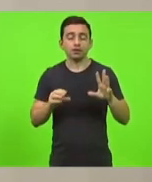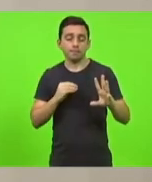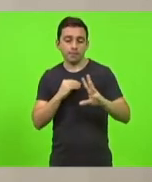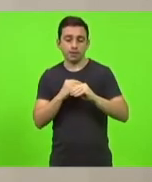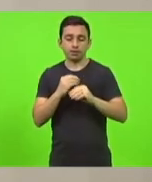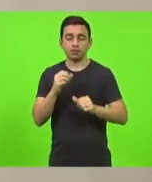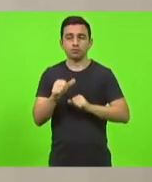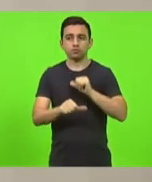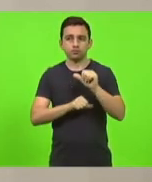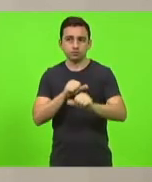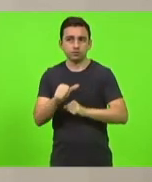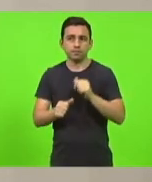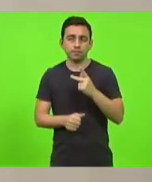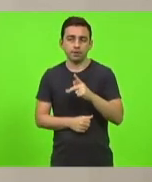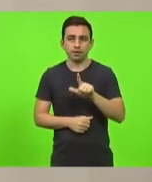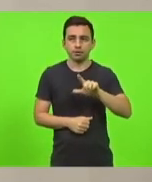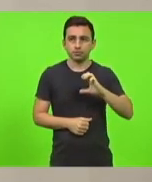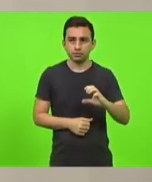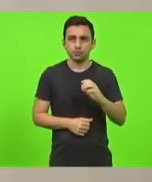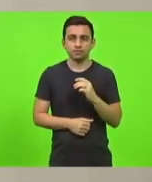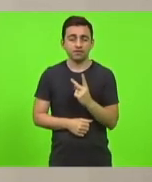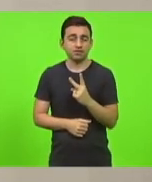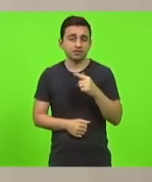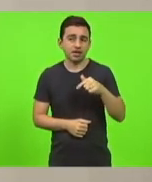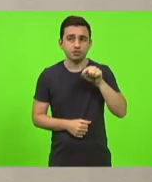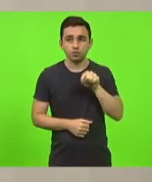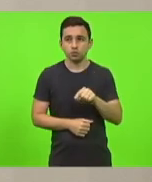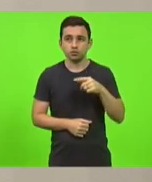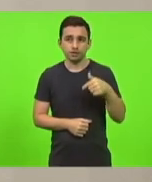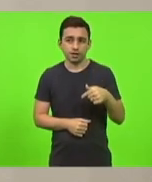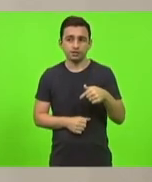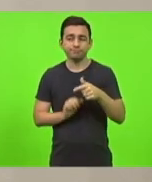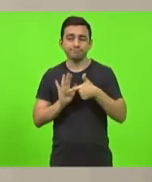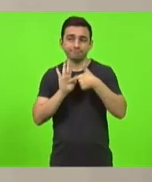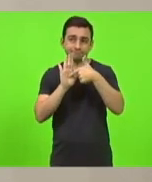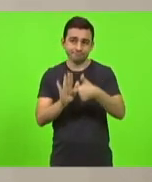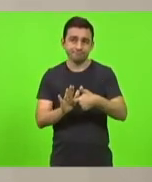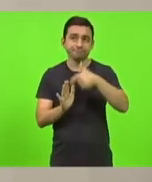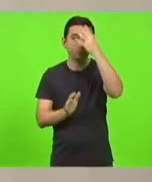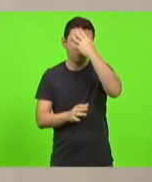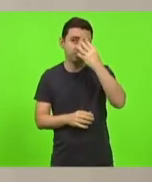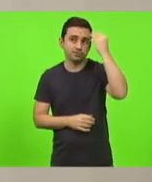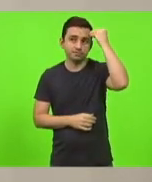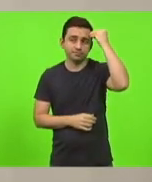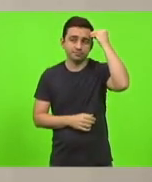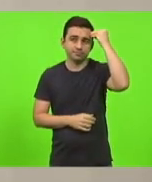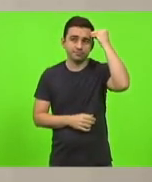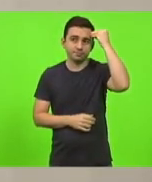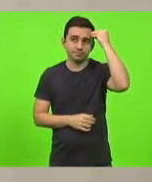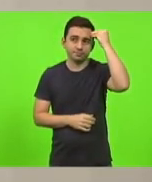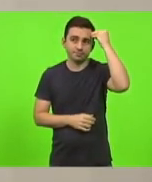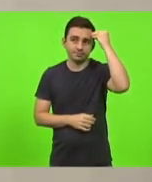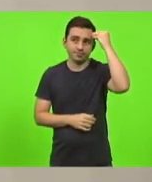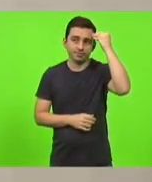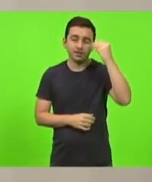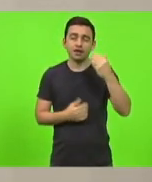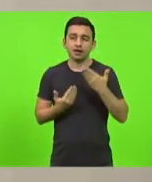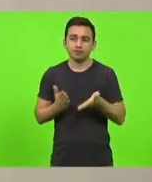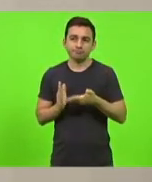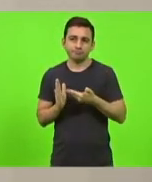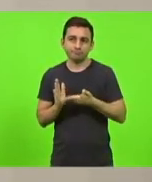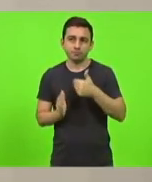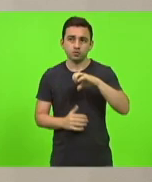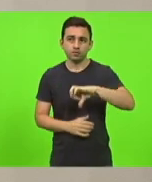ao PLC 27.7, apresentada pela eminente deputada Luciane Carminati, que consta da página